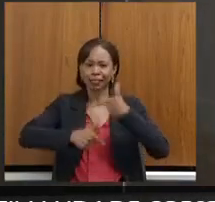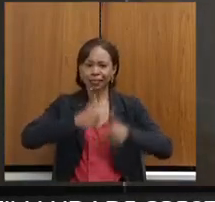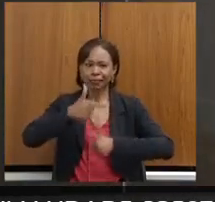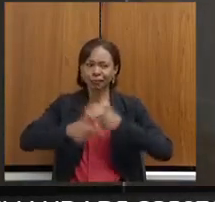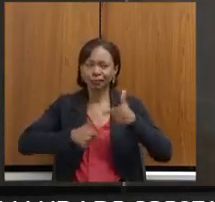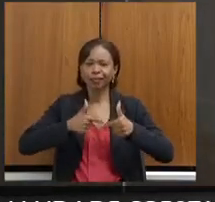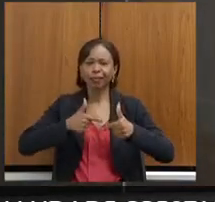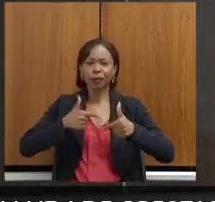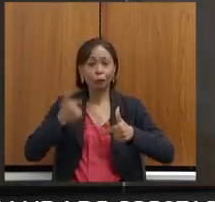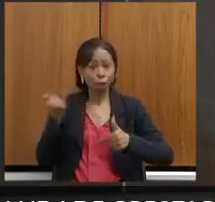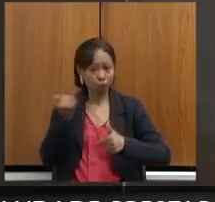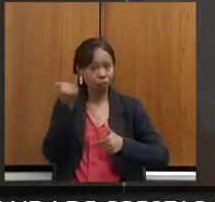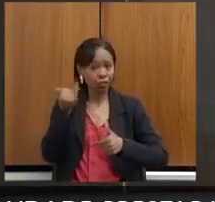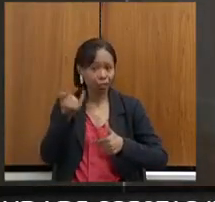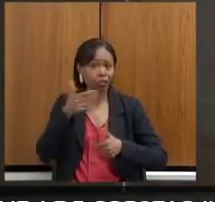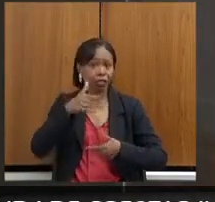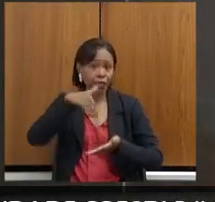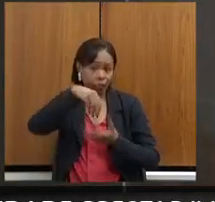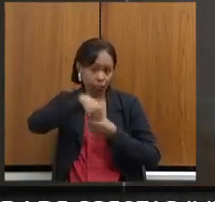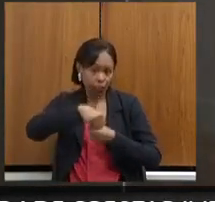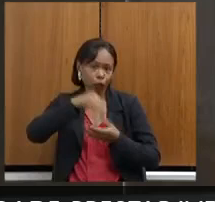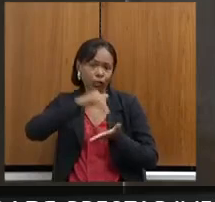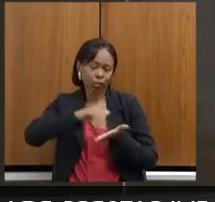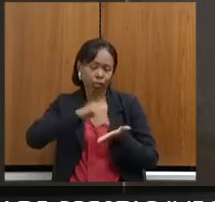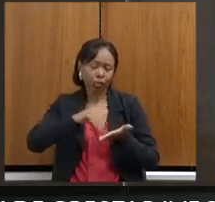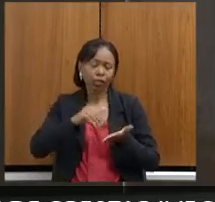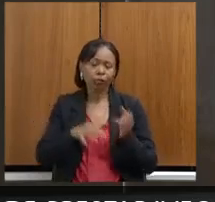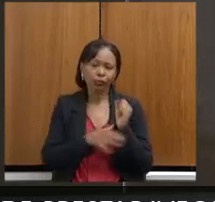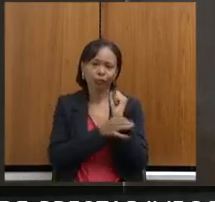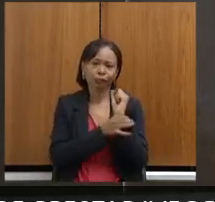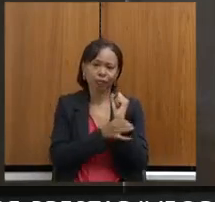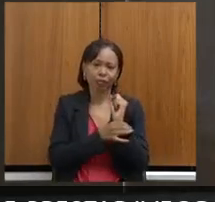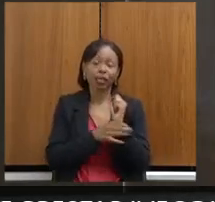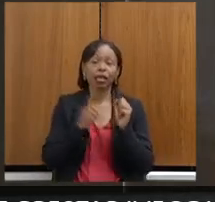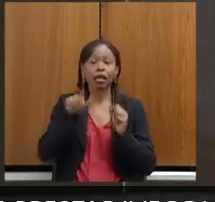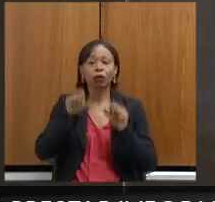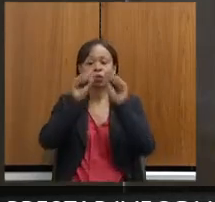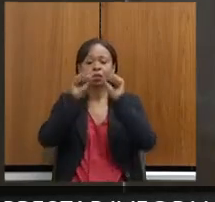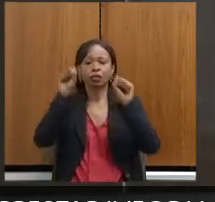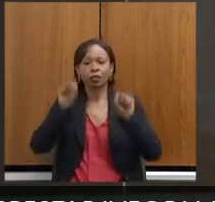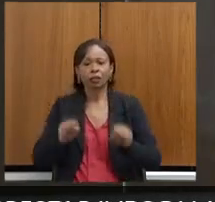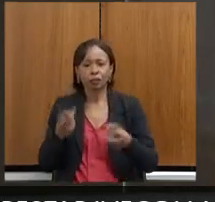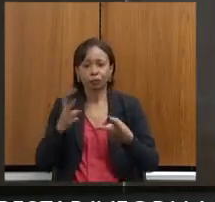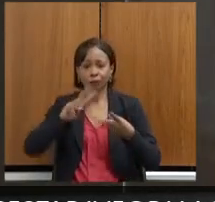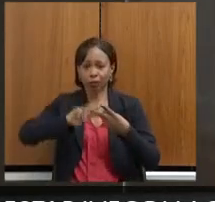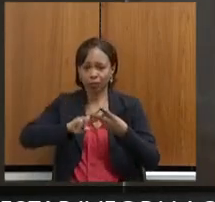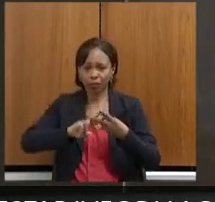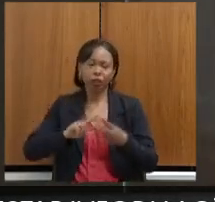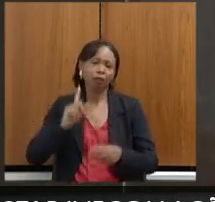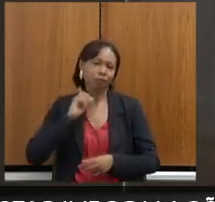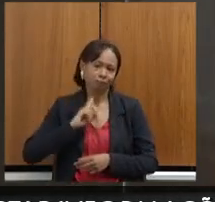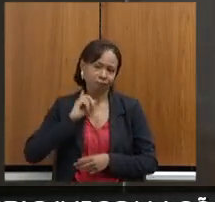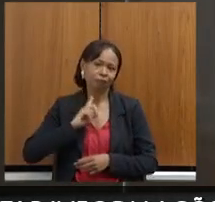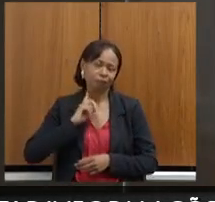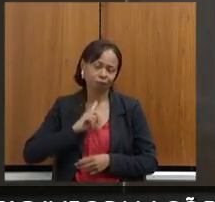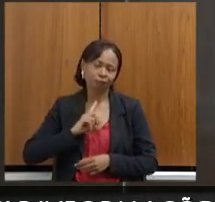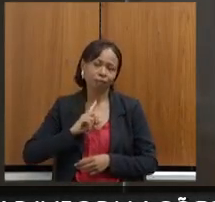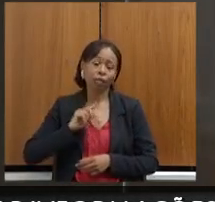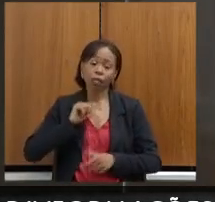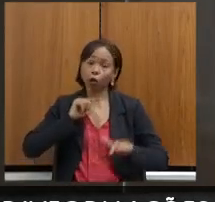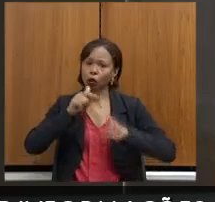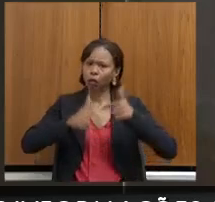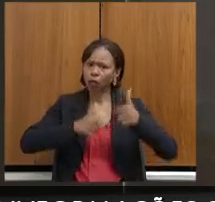que a secretaria de segurança pública e o sistema prisional do Estado de Minas Gerais e que estão fazendo um excelente